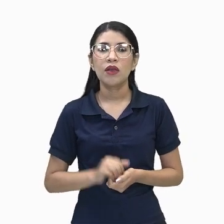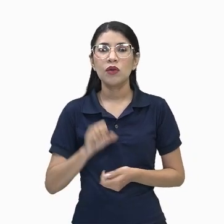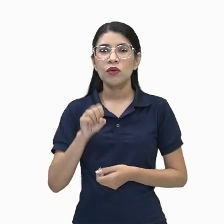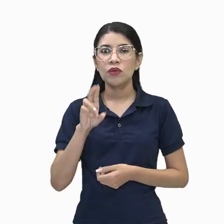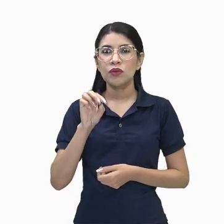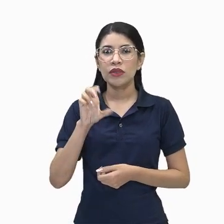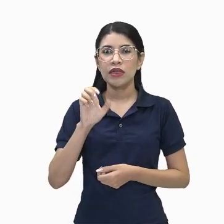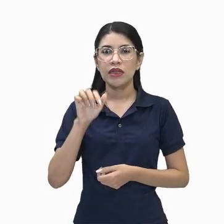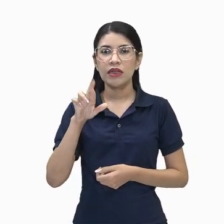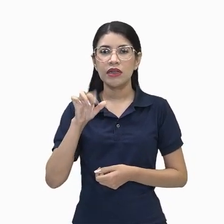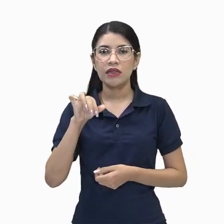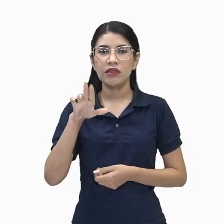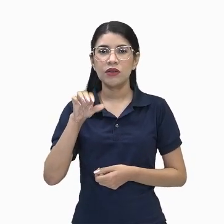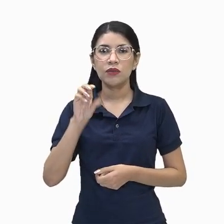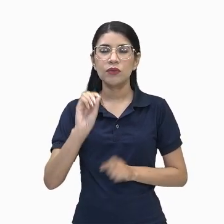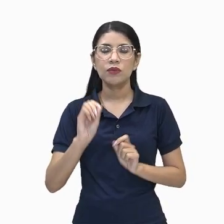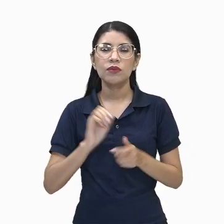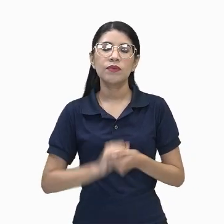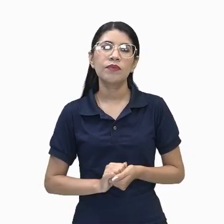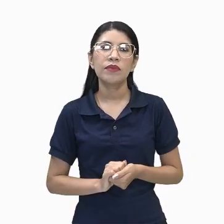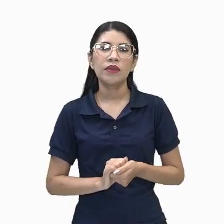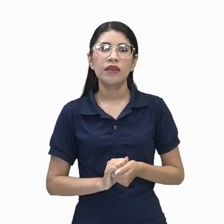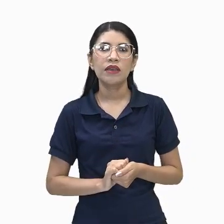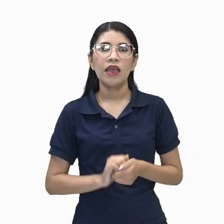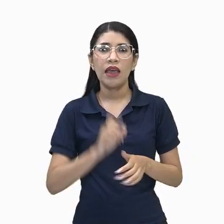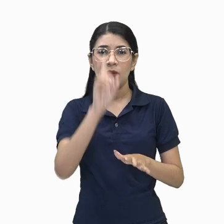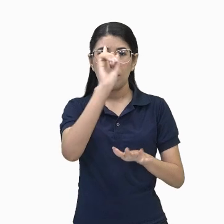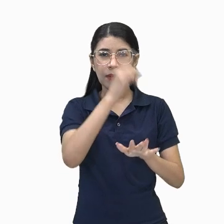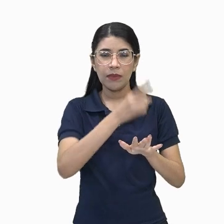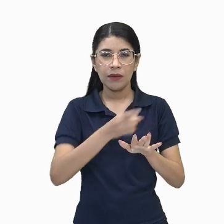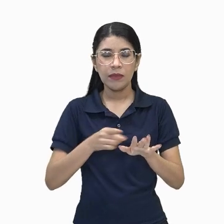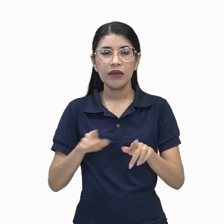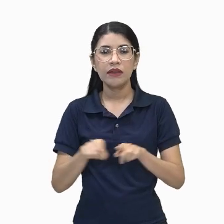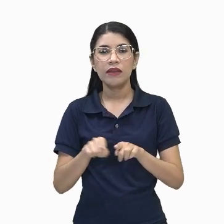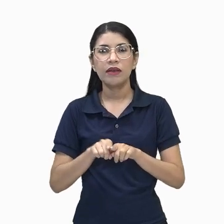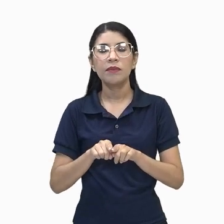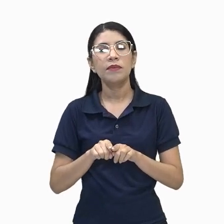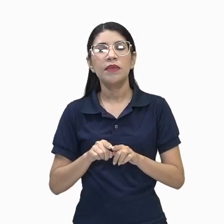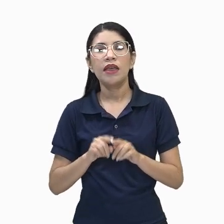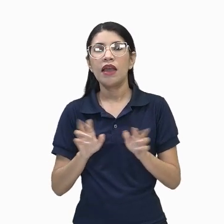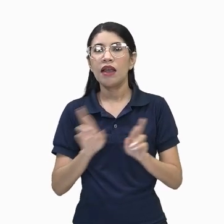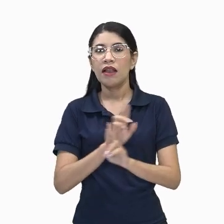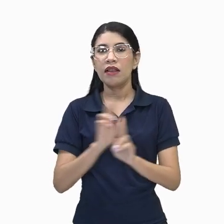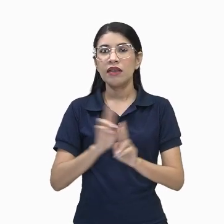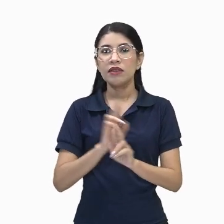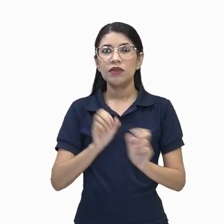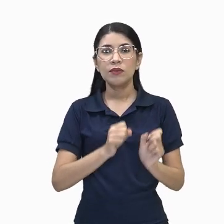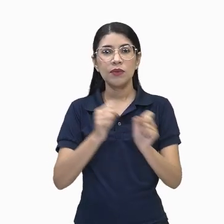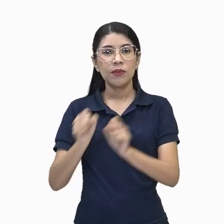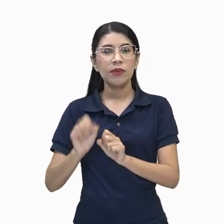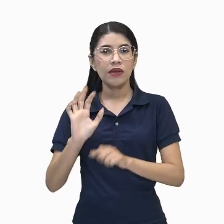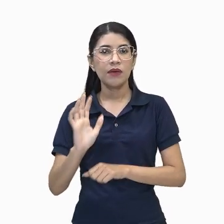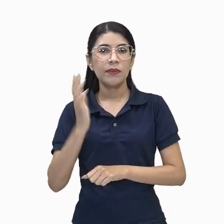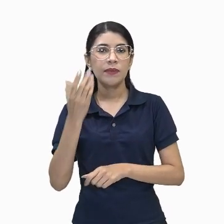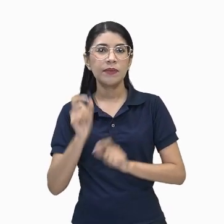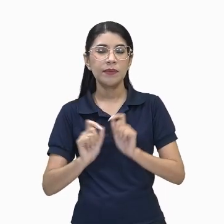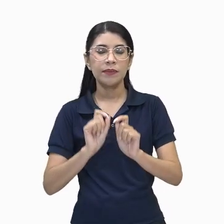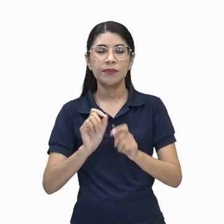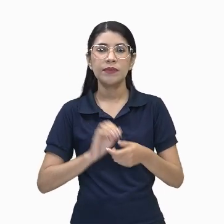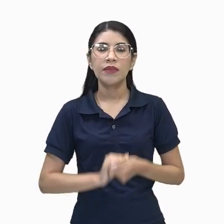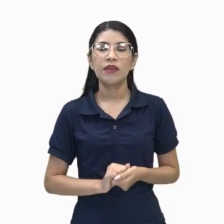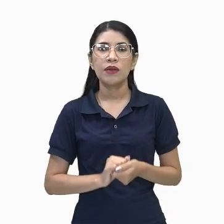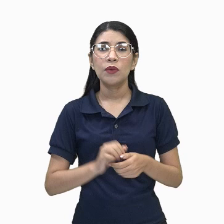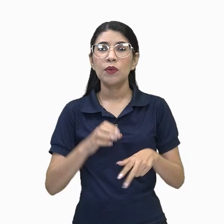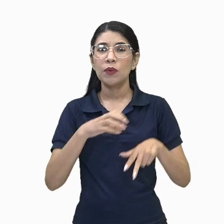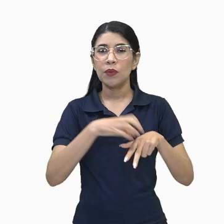Suzeranos e vassalos. Durante a Idade Média Europeia, a relação de poder entre o rei e os senhores feudais